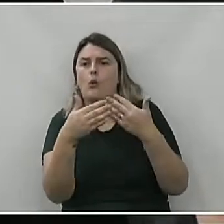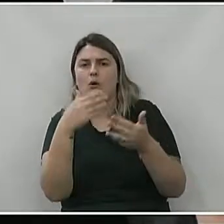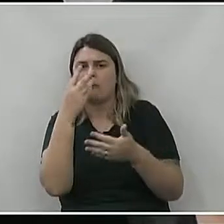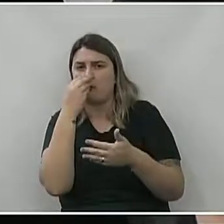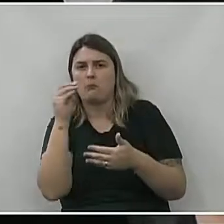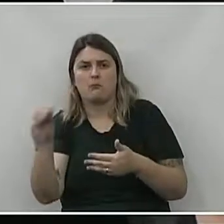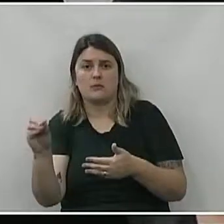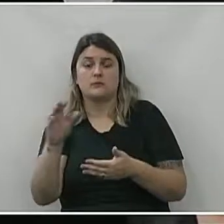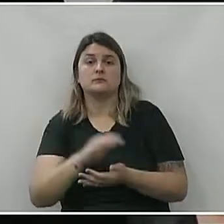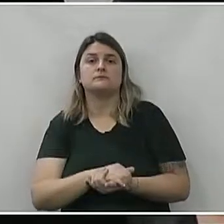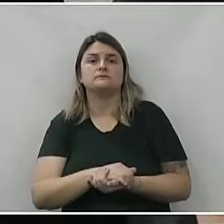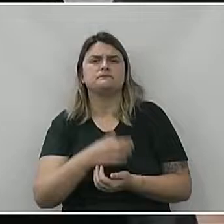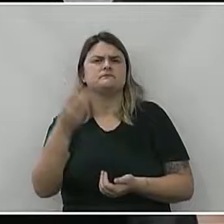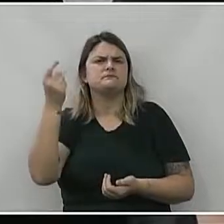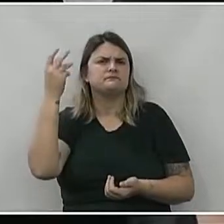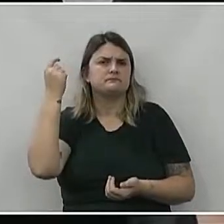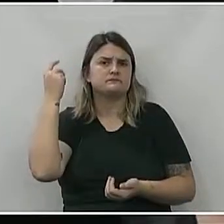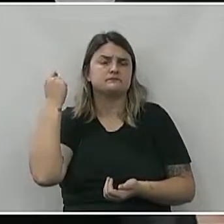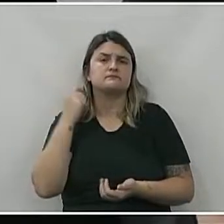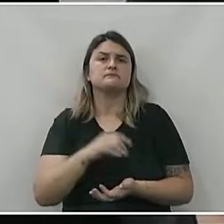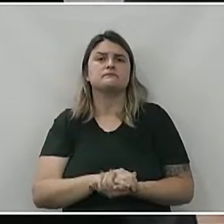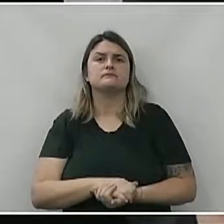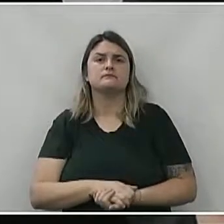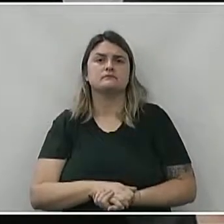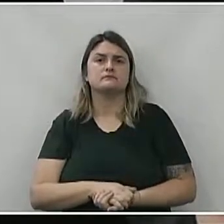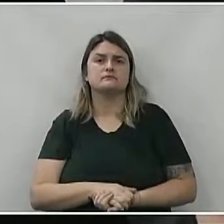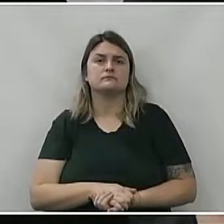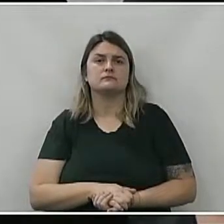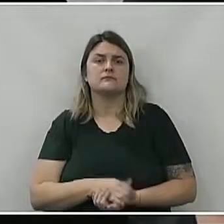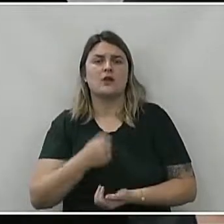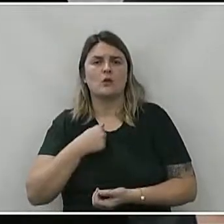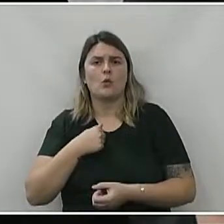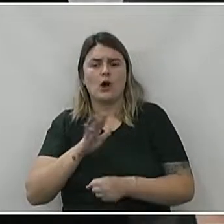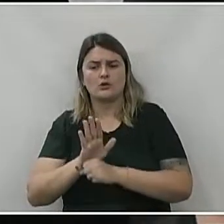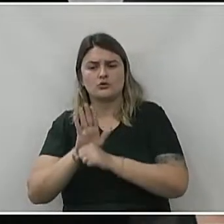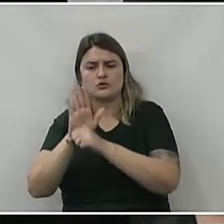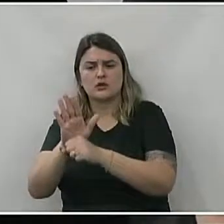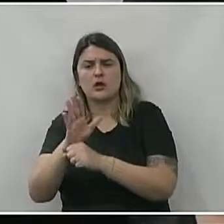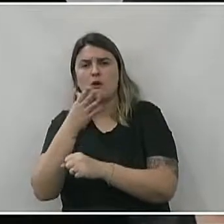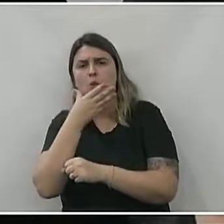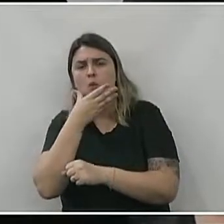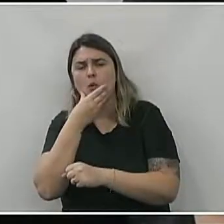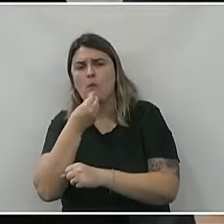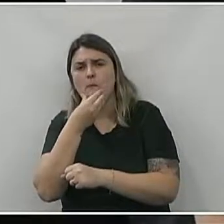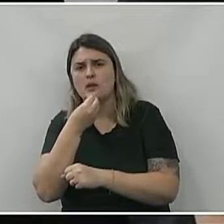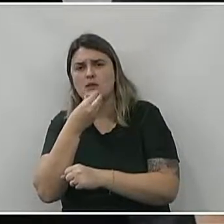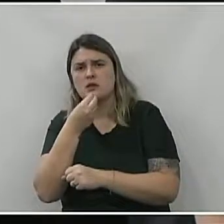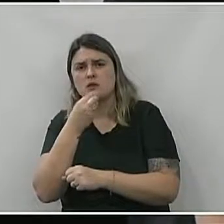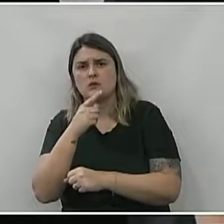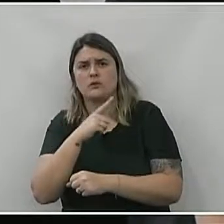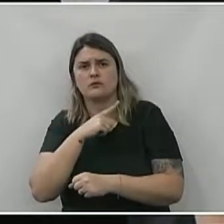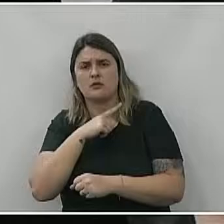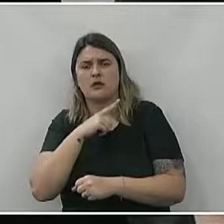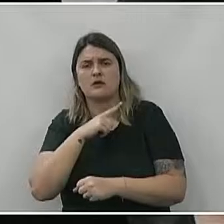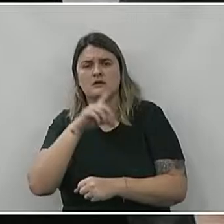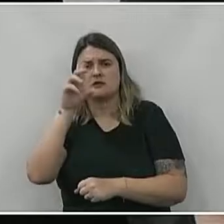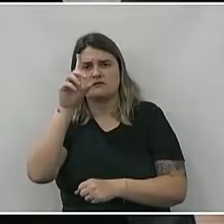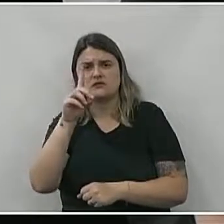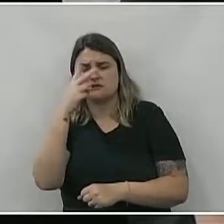aí. Esse tempo atrás aí, ajudei um rapaz aí que tem uma deficiência